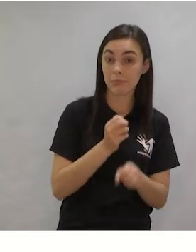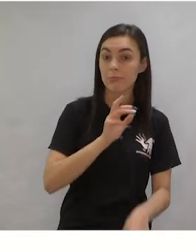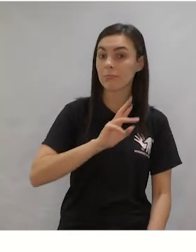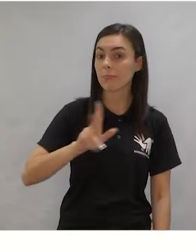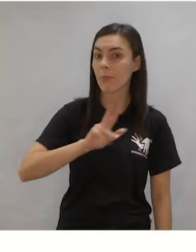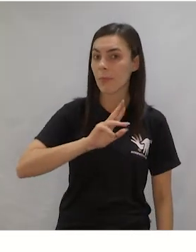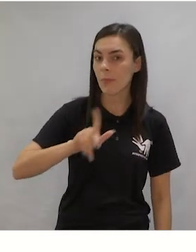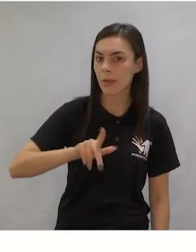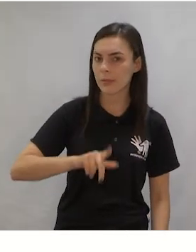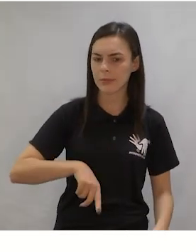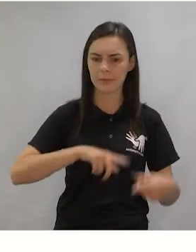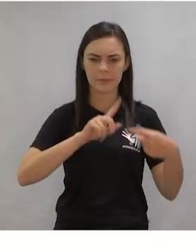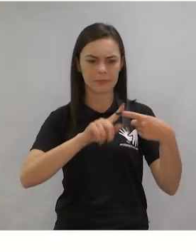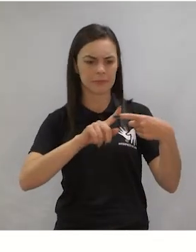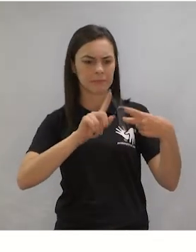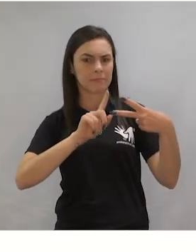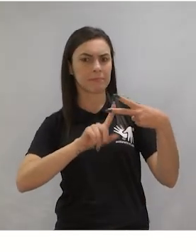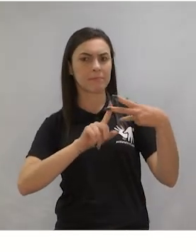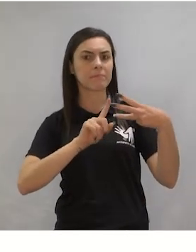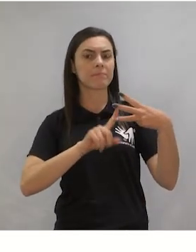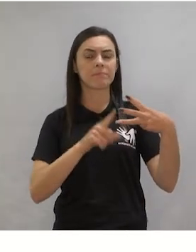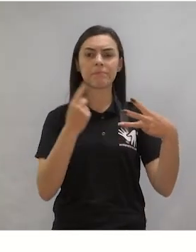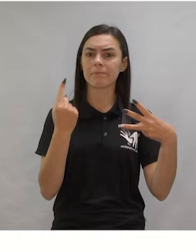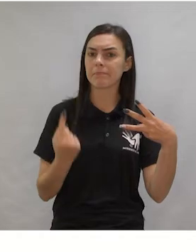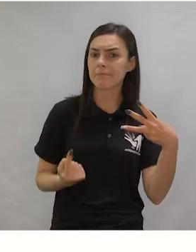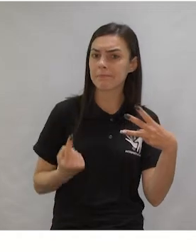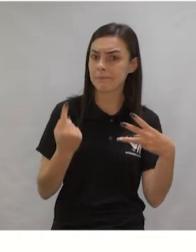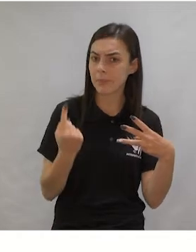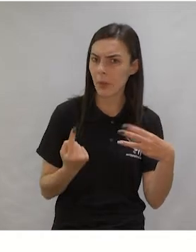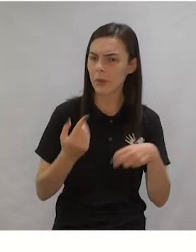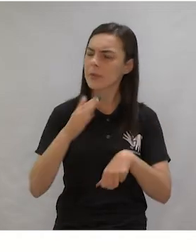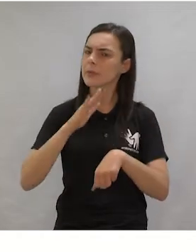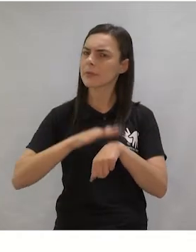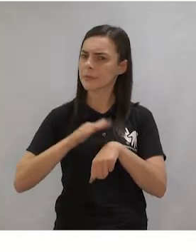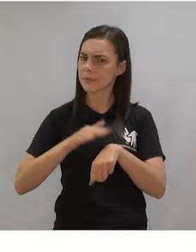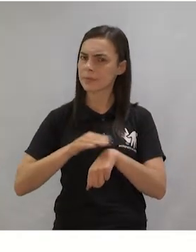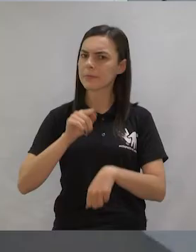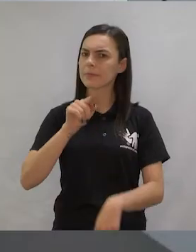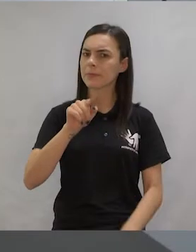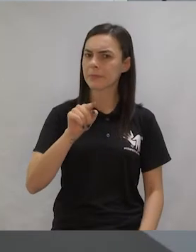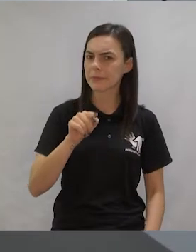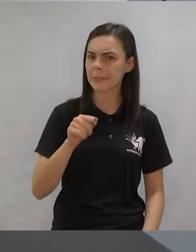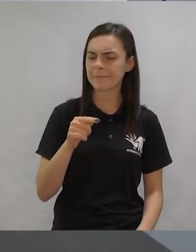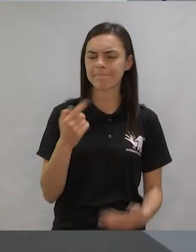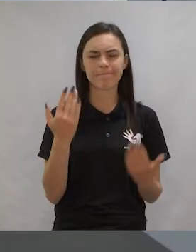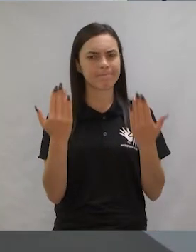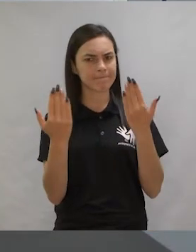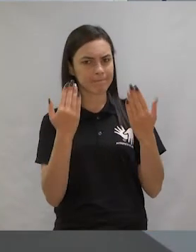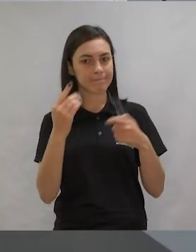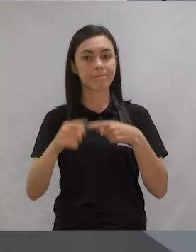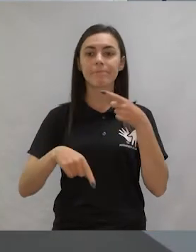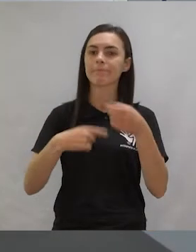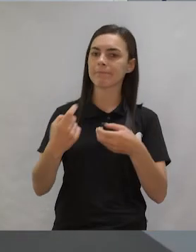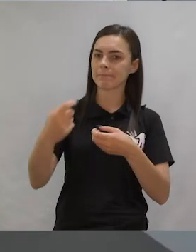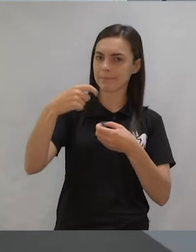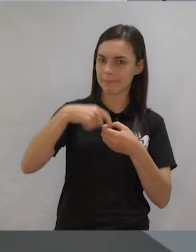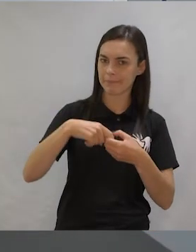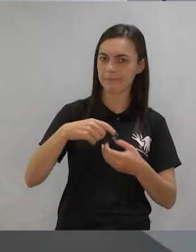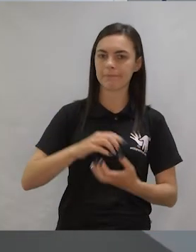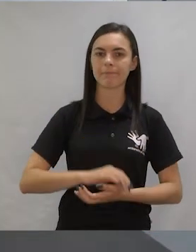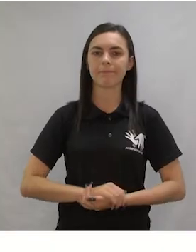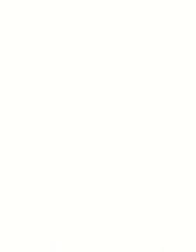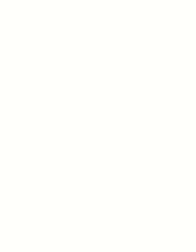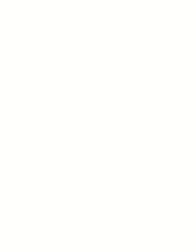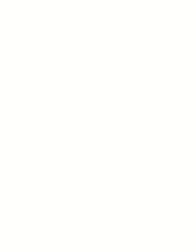a B? Ou será que é a C? Eu vou dar um tempinho para vocês analisarem e eu já